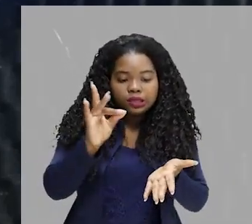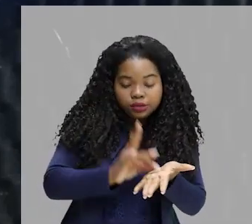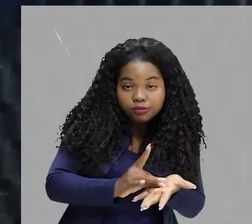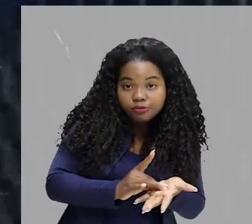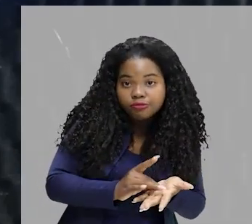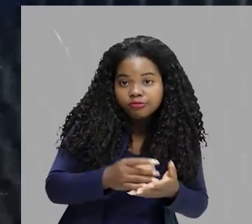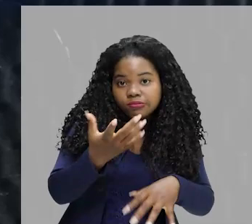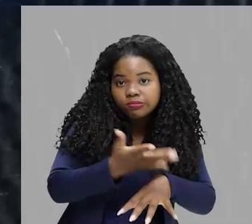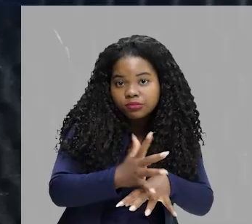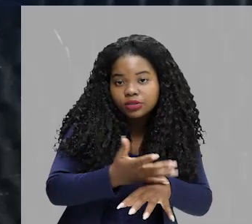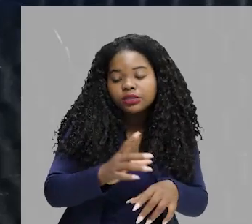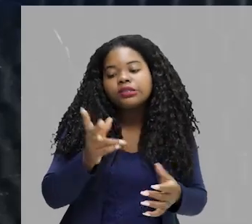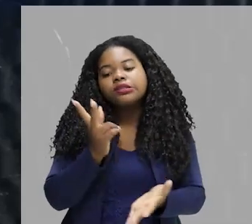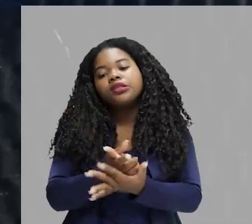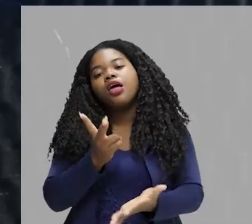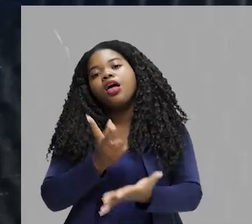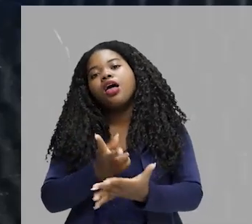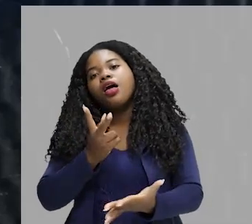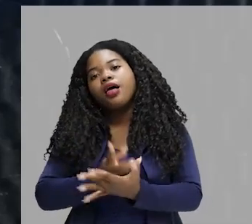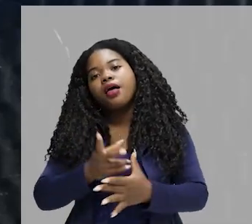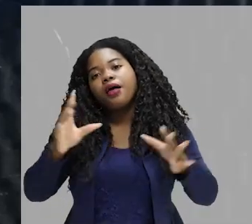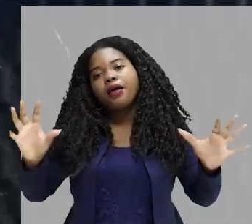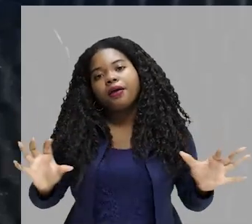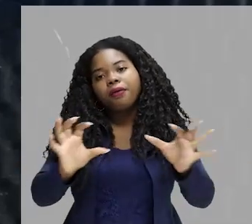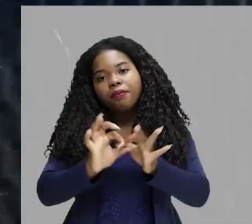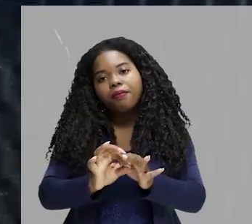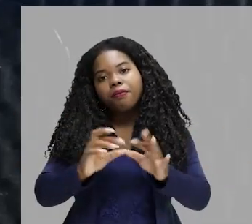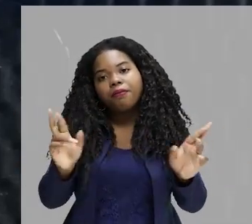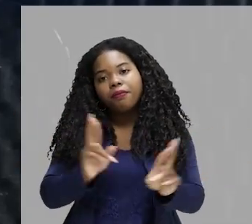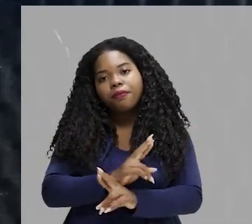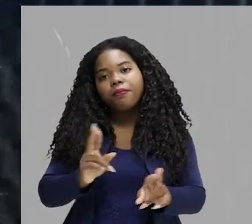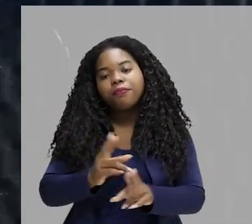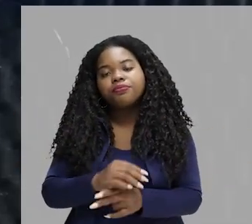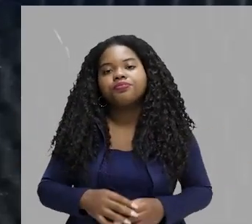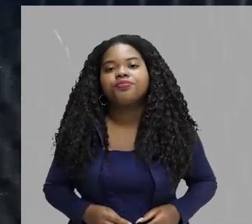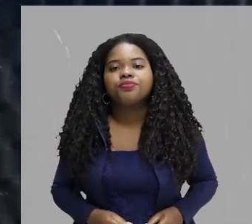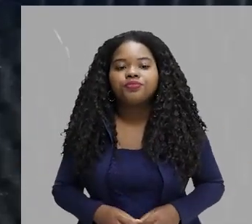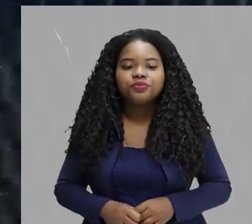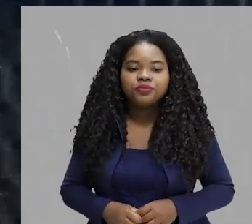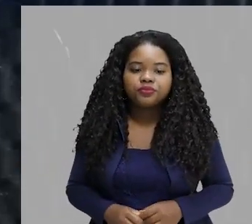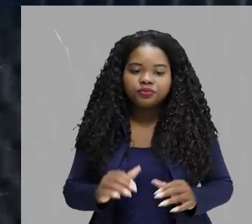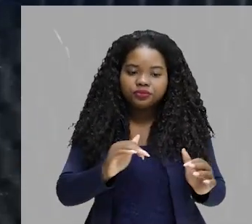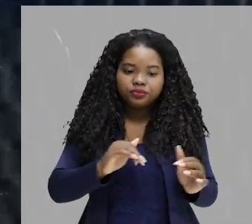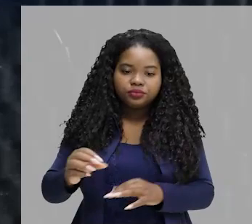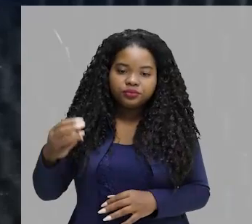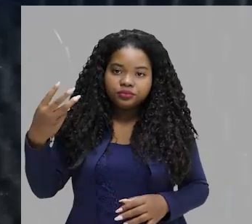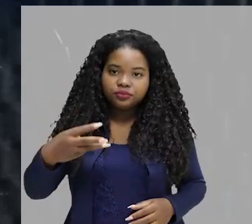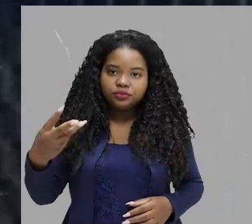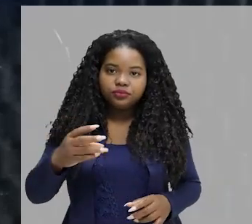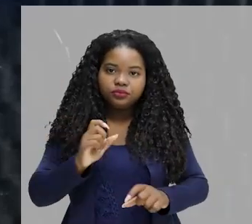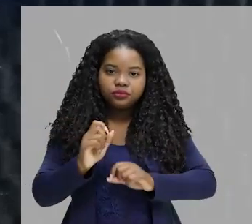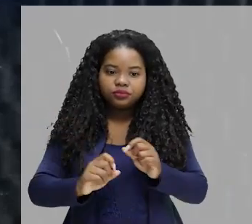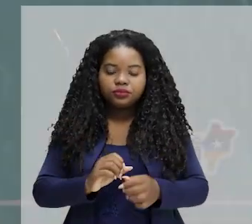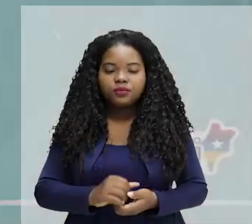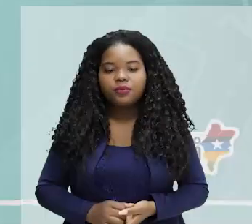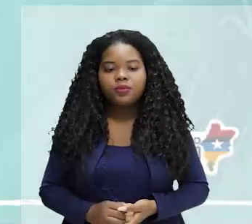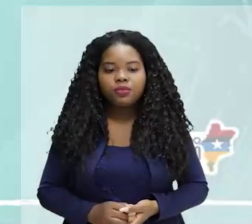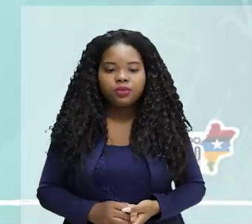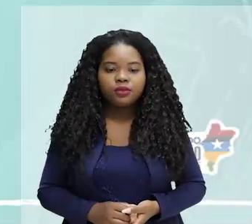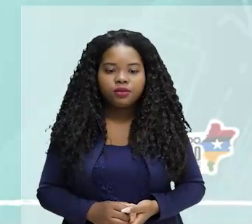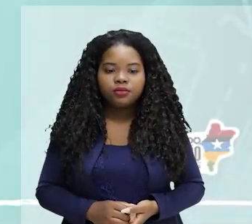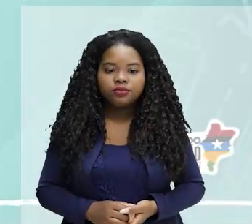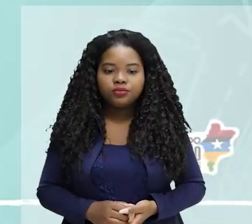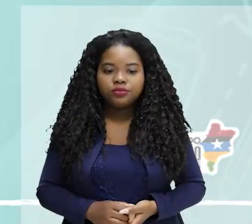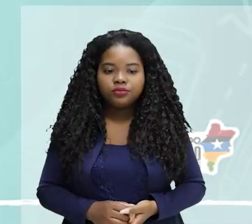eles sempre estão diretamente relacionados. Ok? A terceira parte da nossa aula,